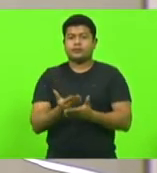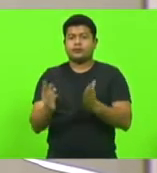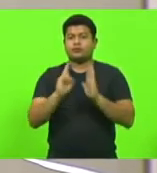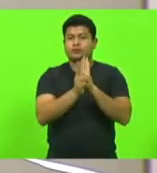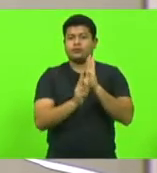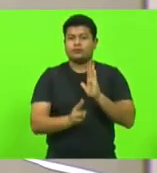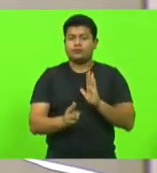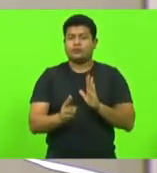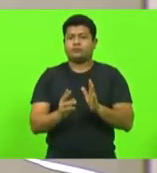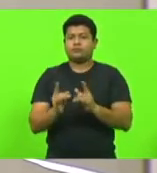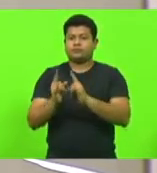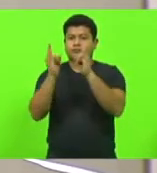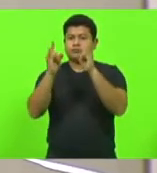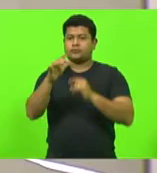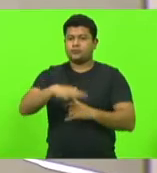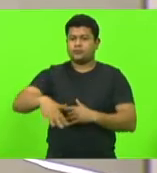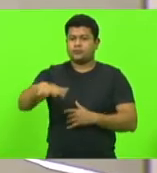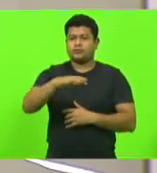Catarina.